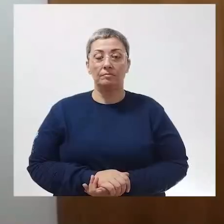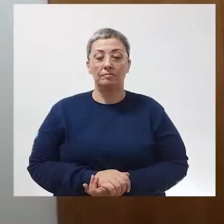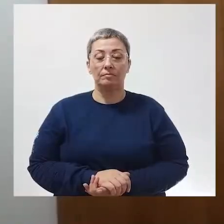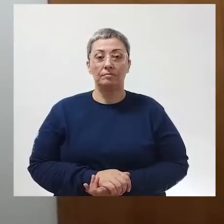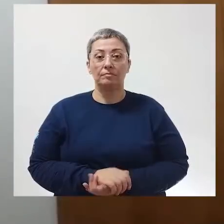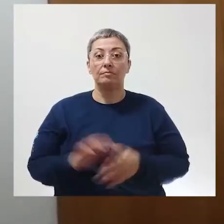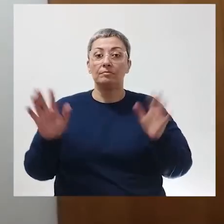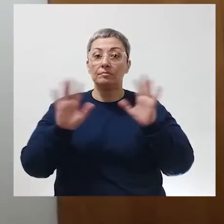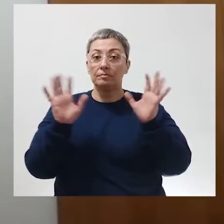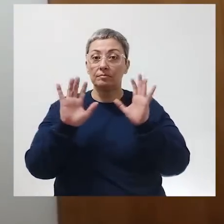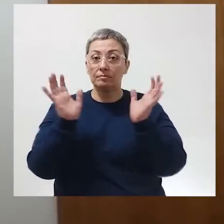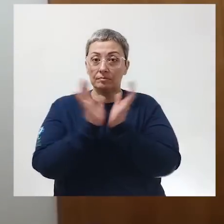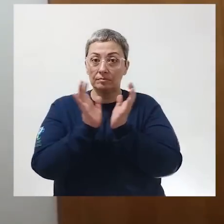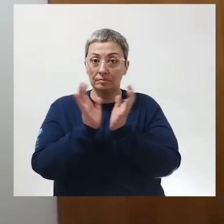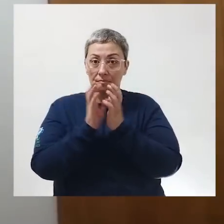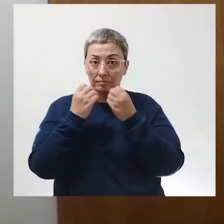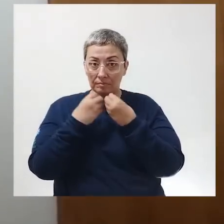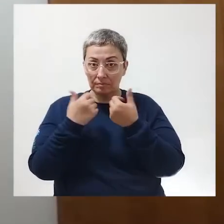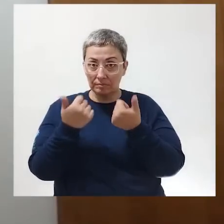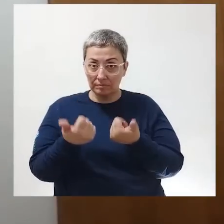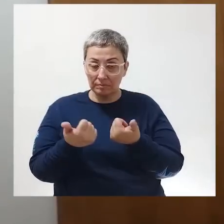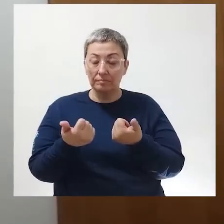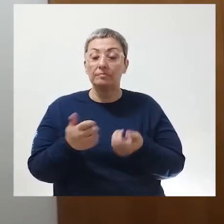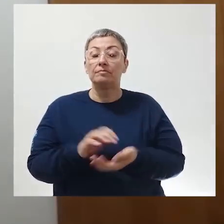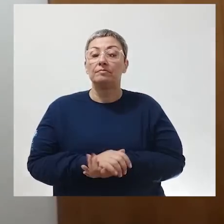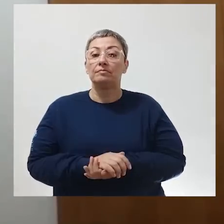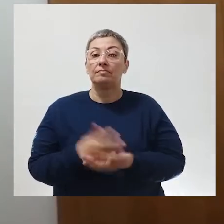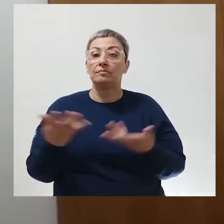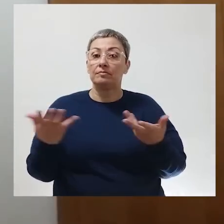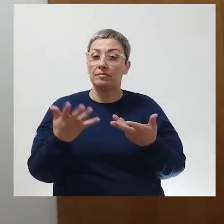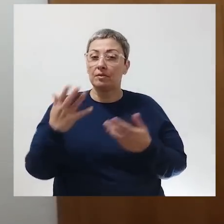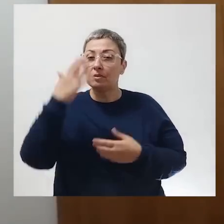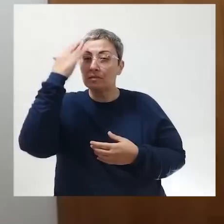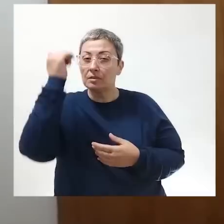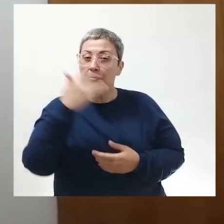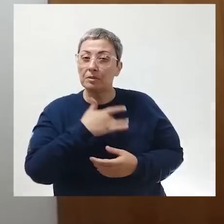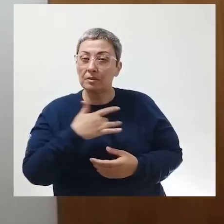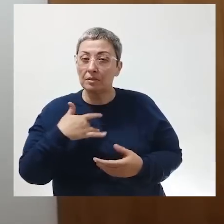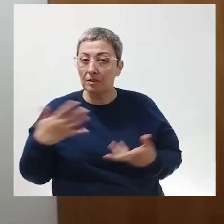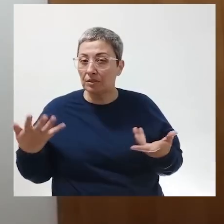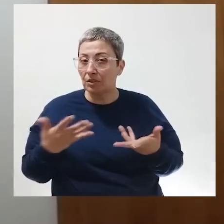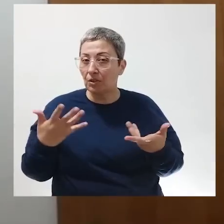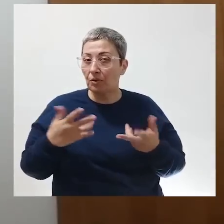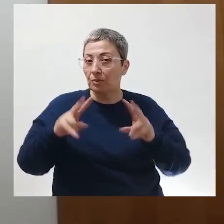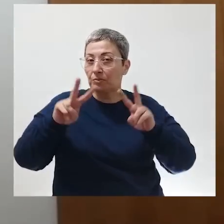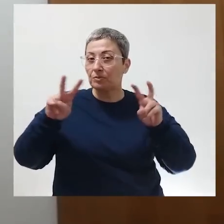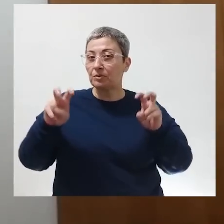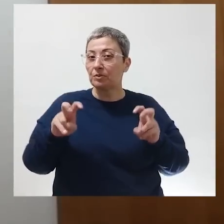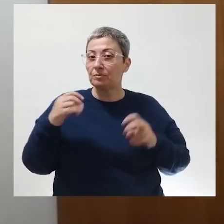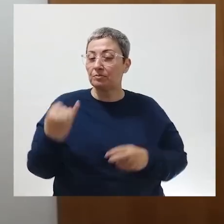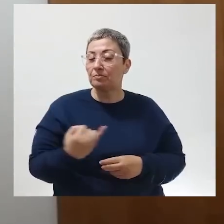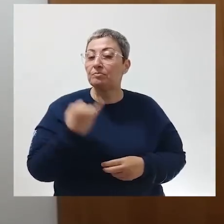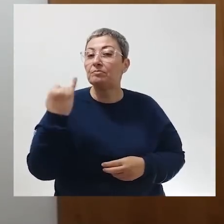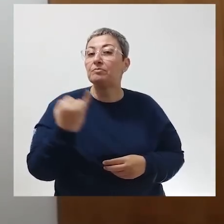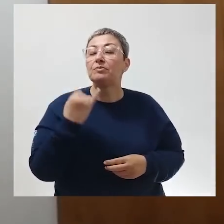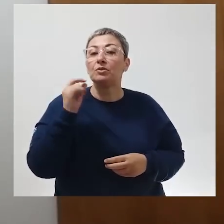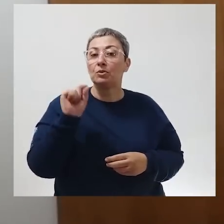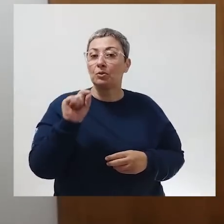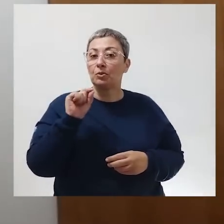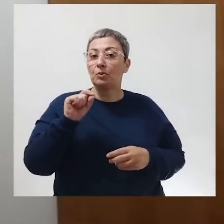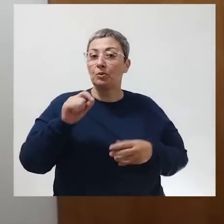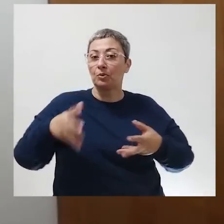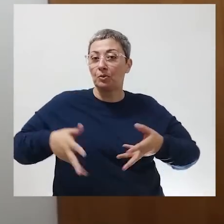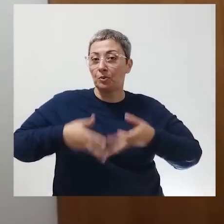Oi, galera, tudo bem com vocês? O Você Sabia Saúde de hoje vai falar sobre a importância dos legumes e